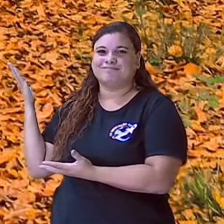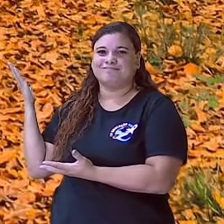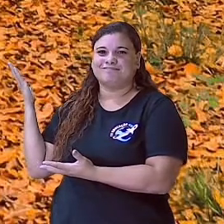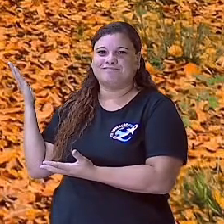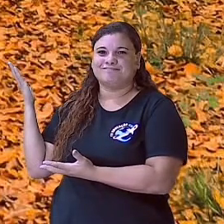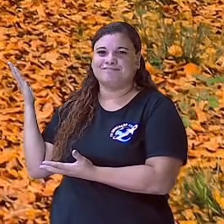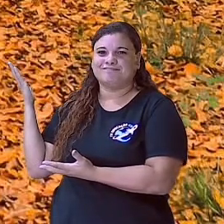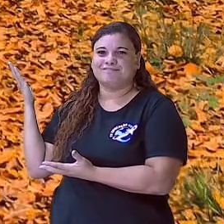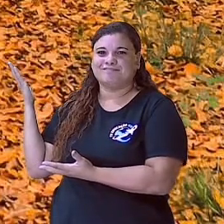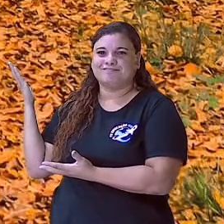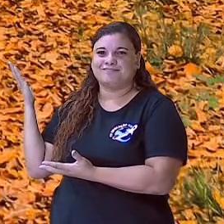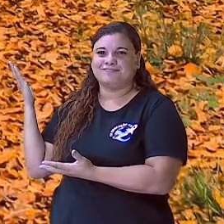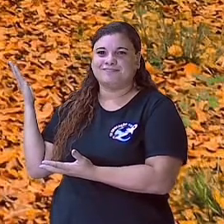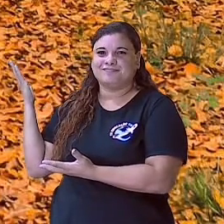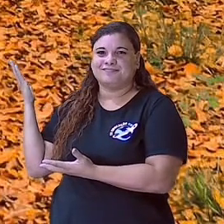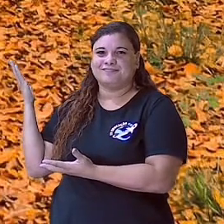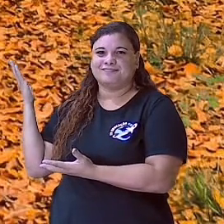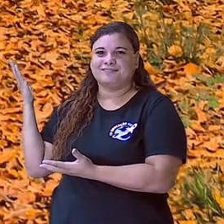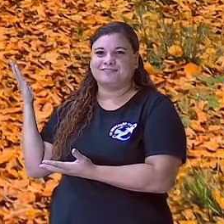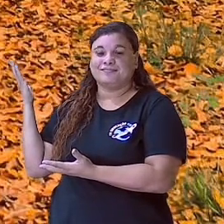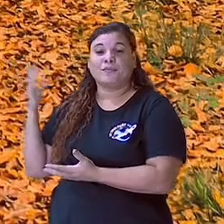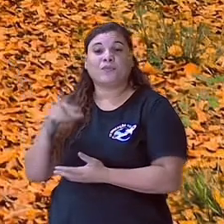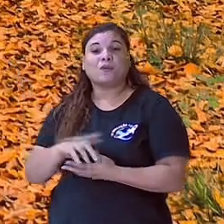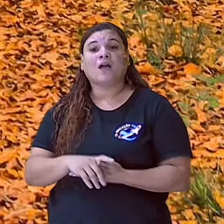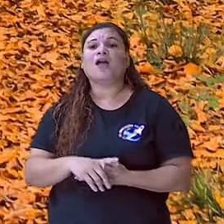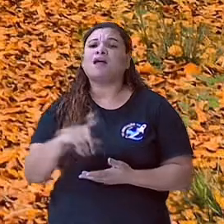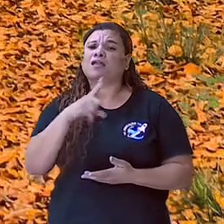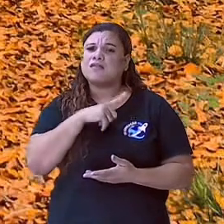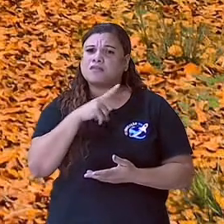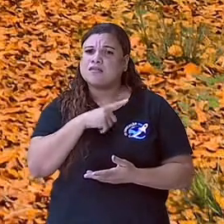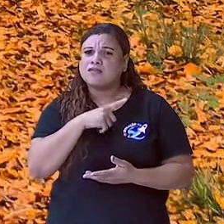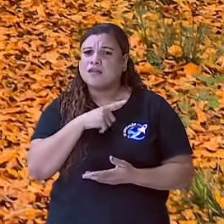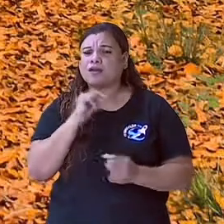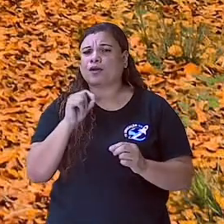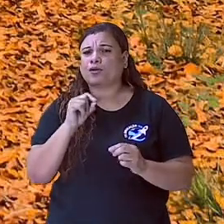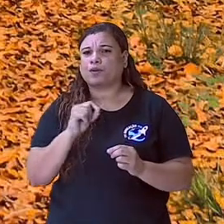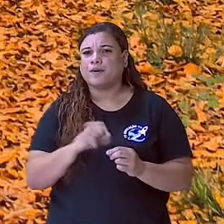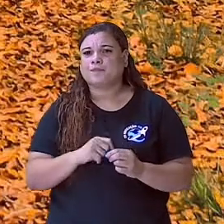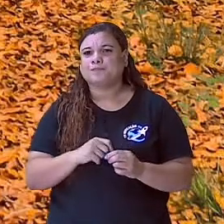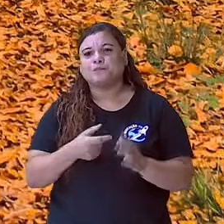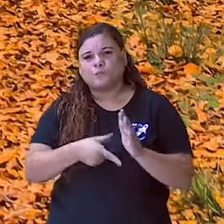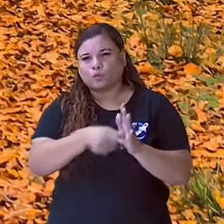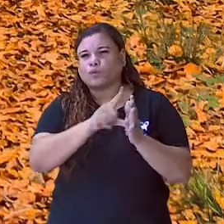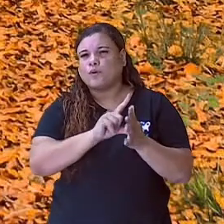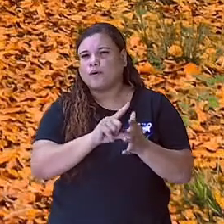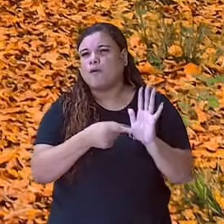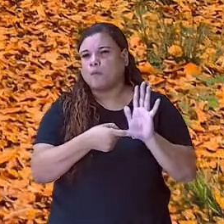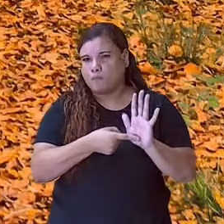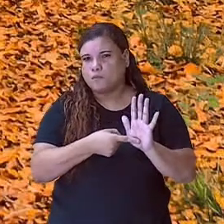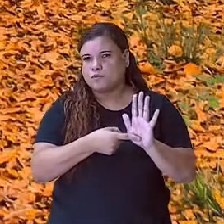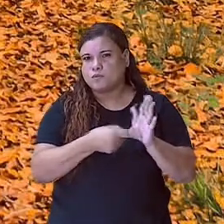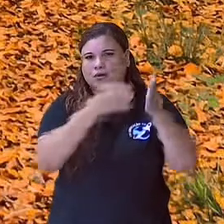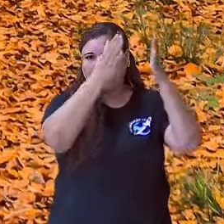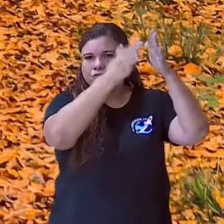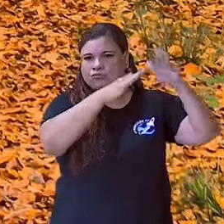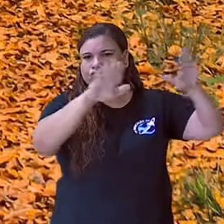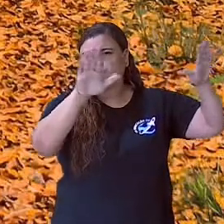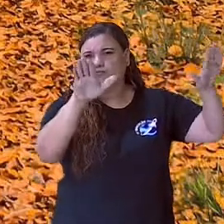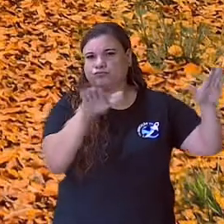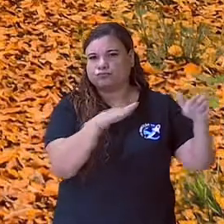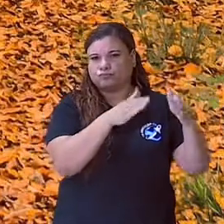Mediterrâneo, temperada. Quando nós temos os pinheiros, já é diferente. Quando a